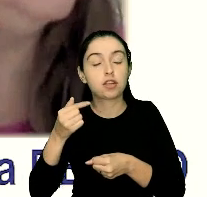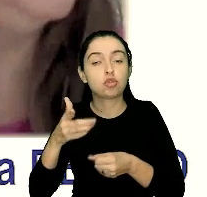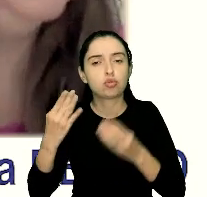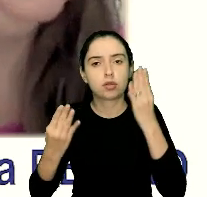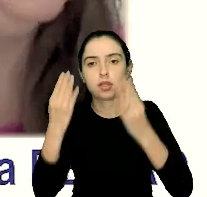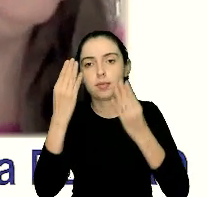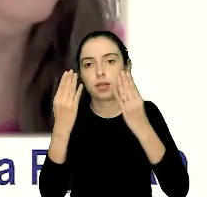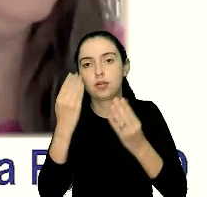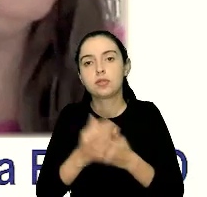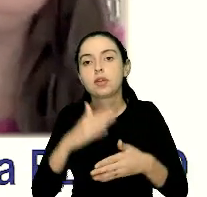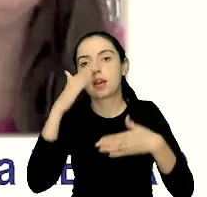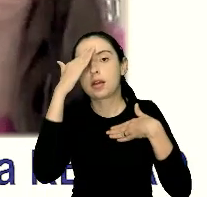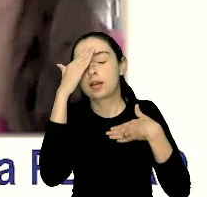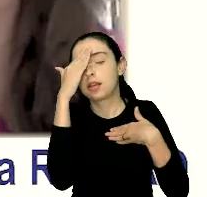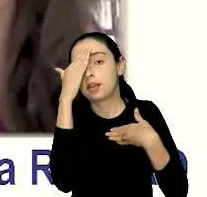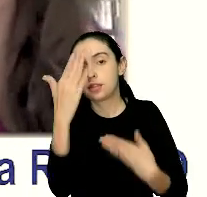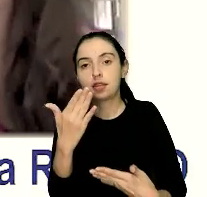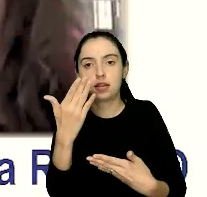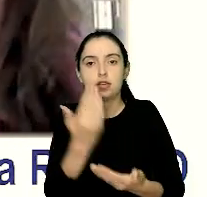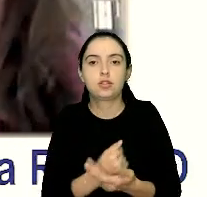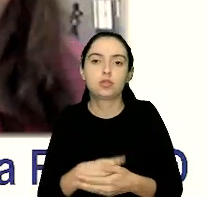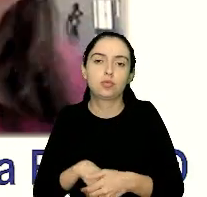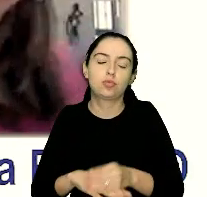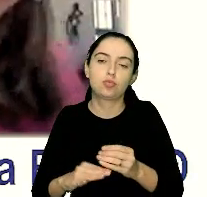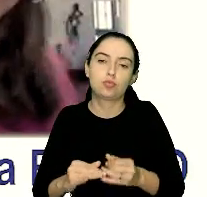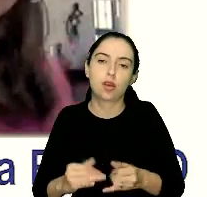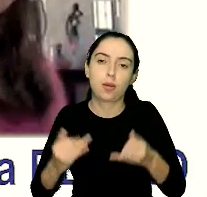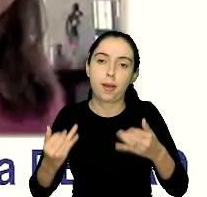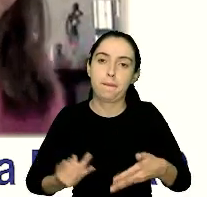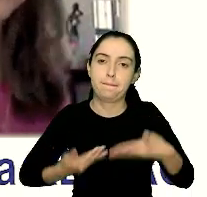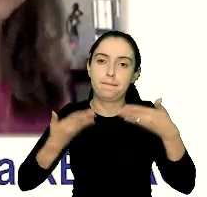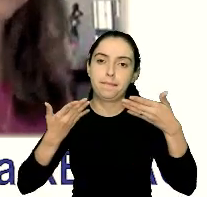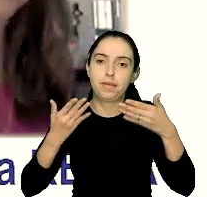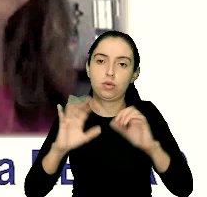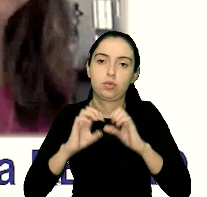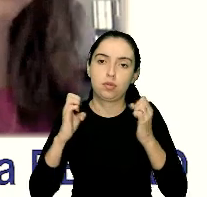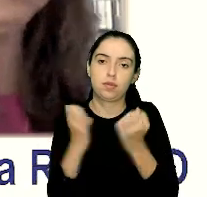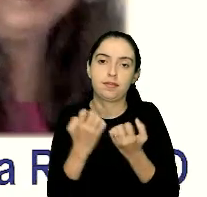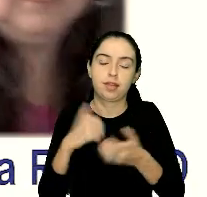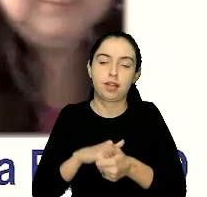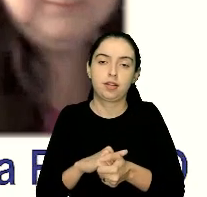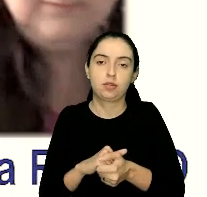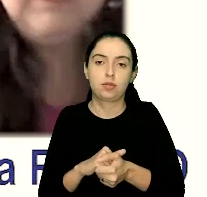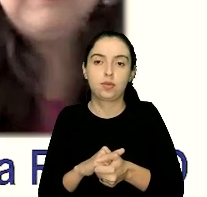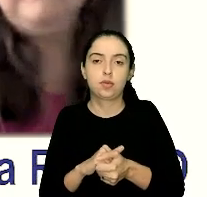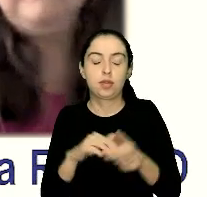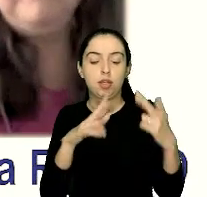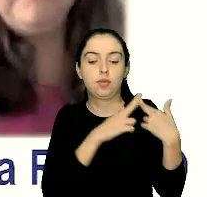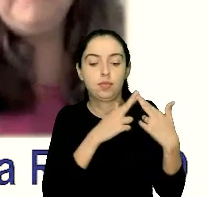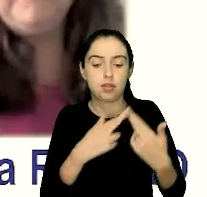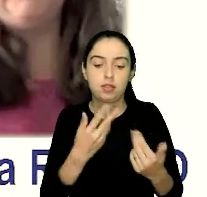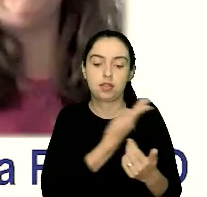essa oportunidade, na pessoa do presidente, Dr. Mairan.